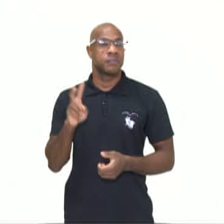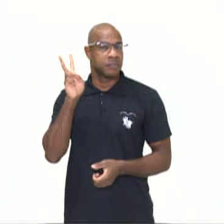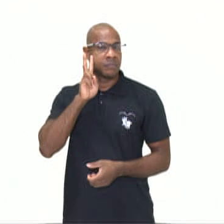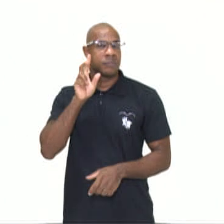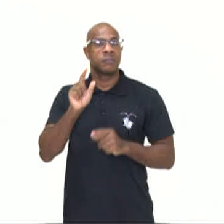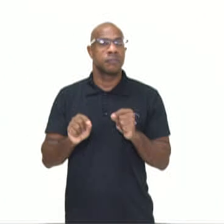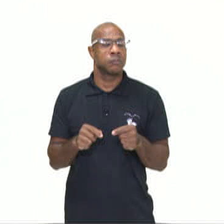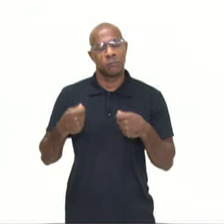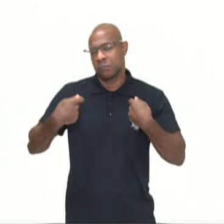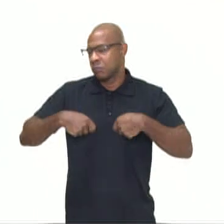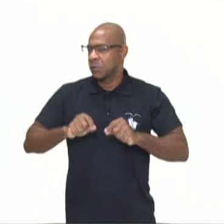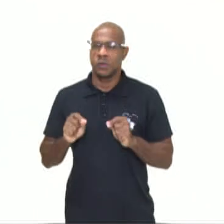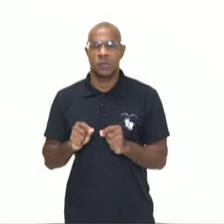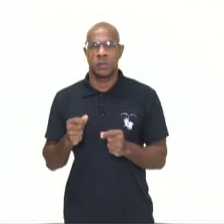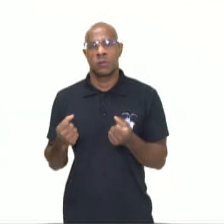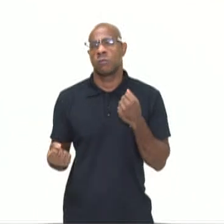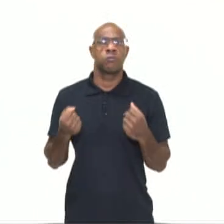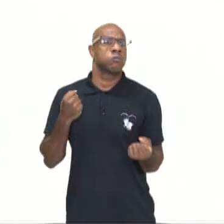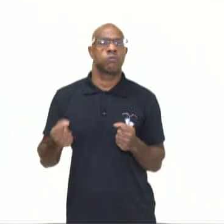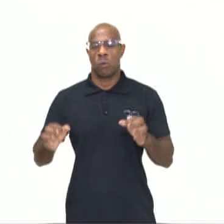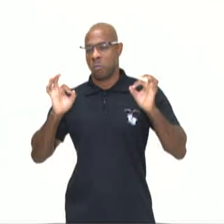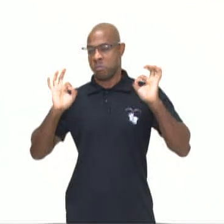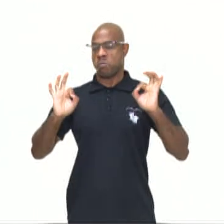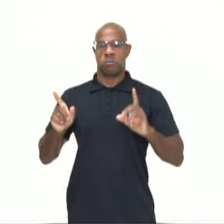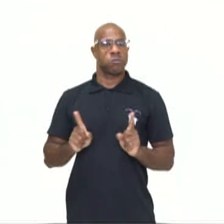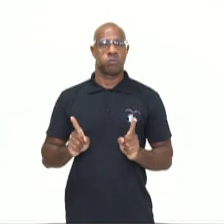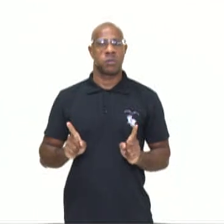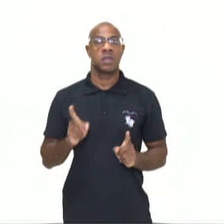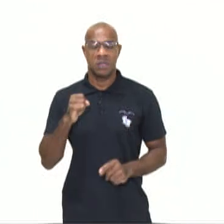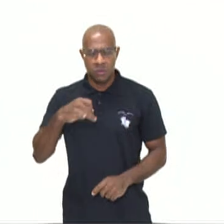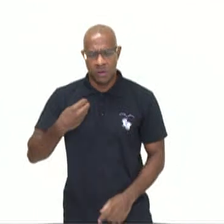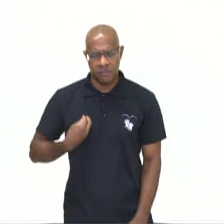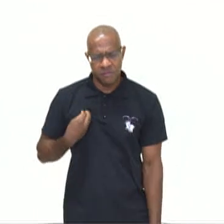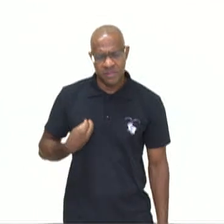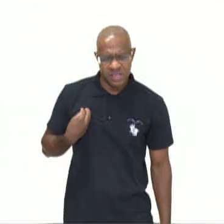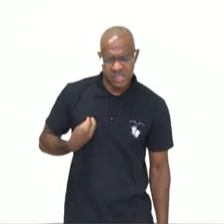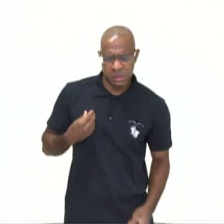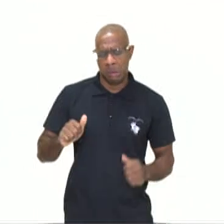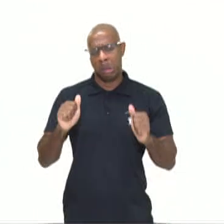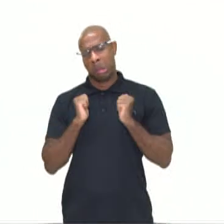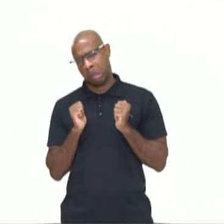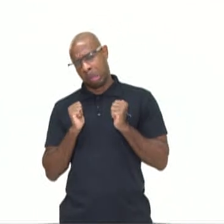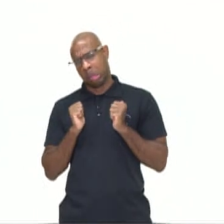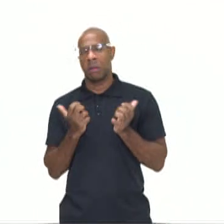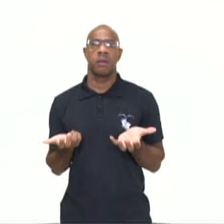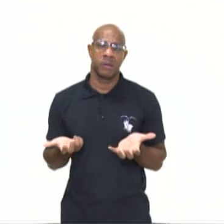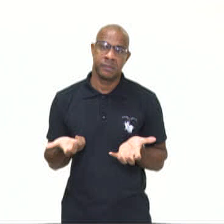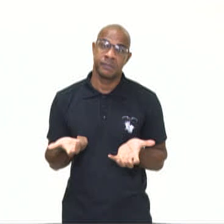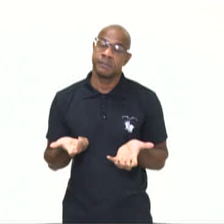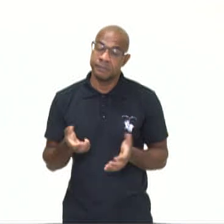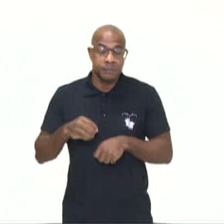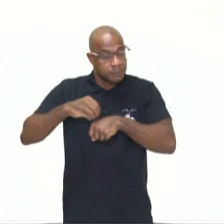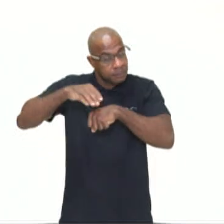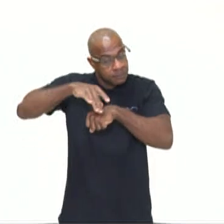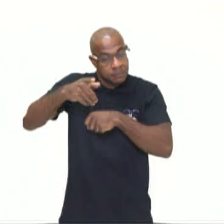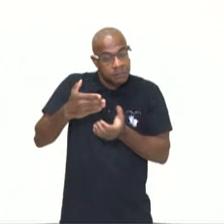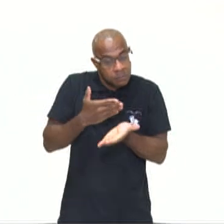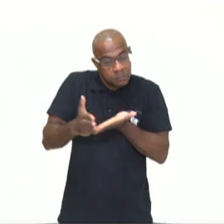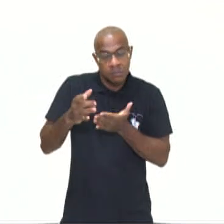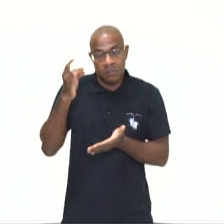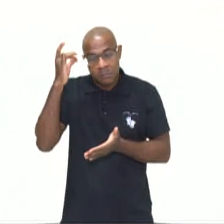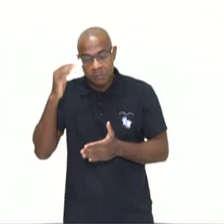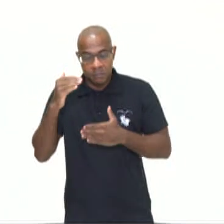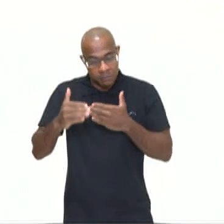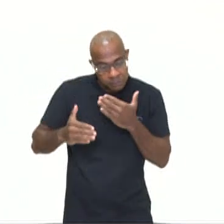Lembre-se de que não precisa ser um esporte extremo. Se sua vida tem sido sedentária, eu sugiro que você comece com o mais